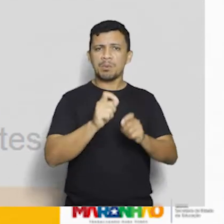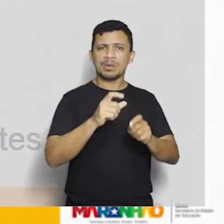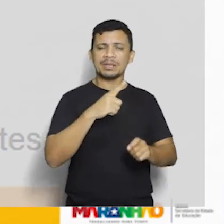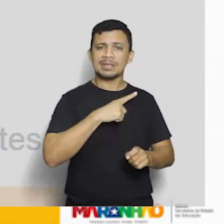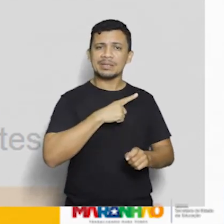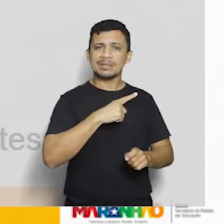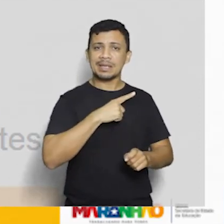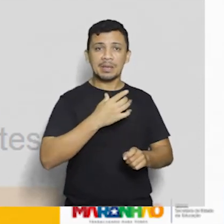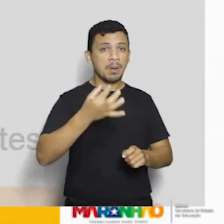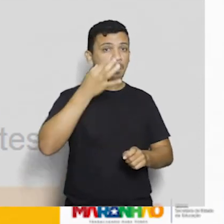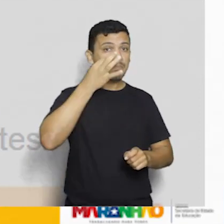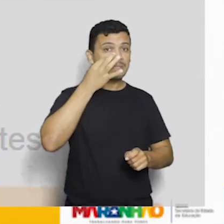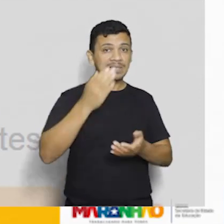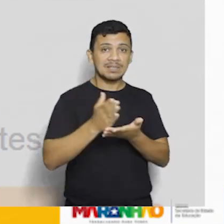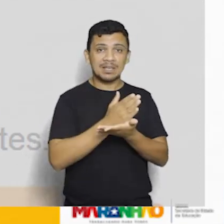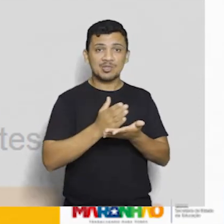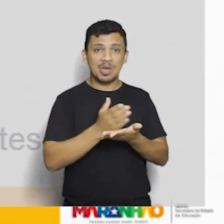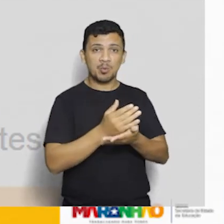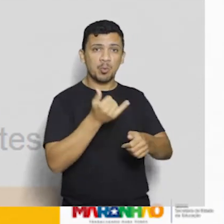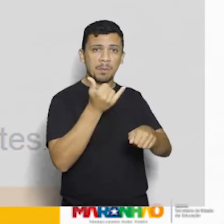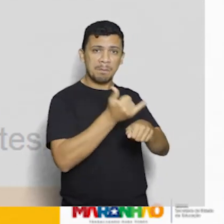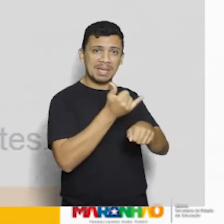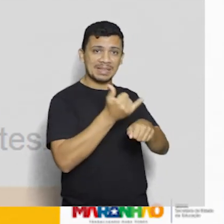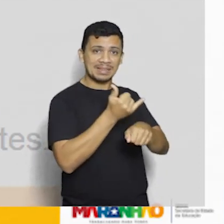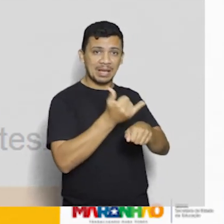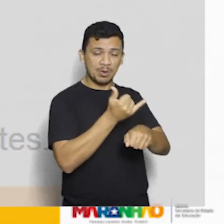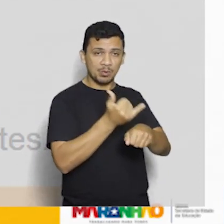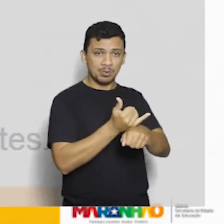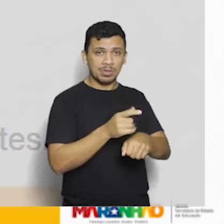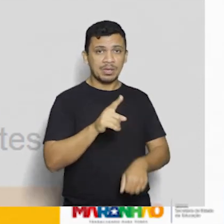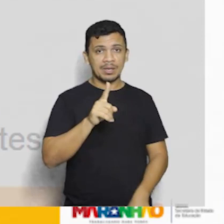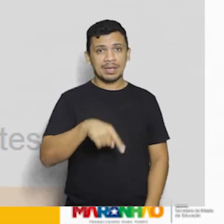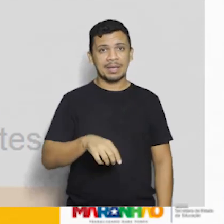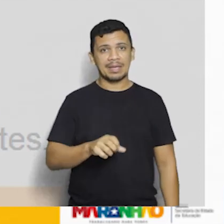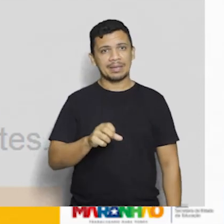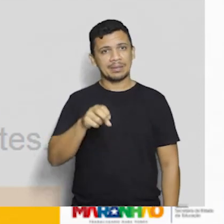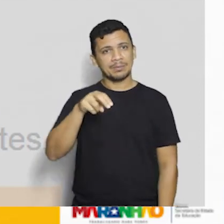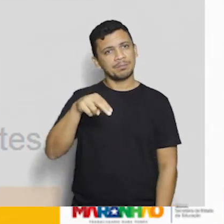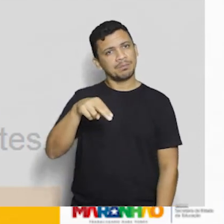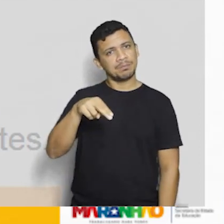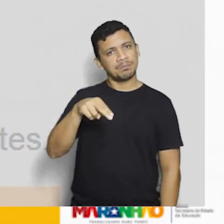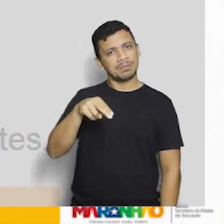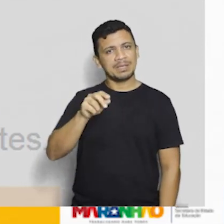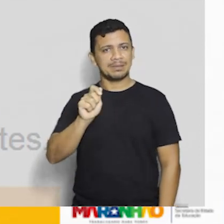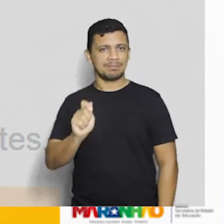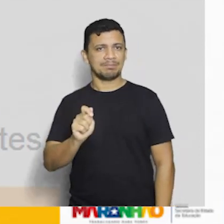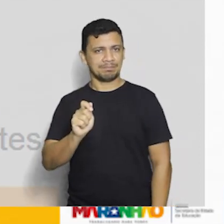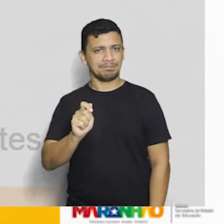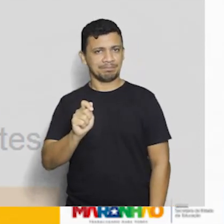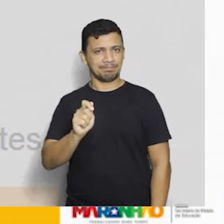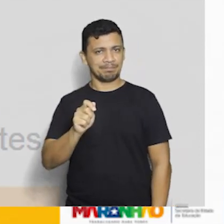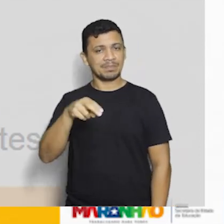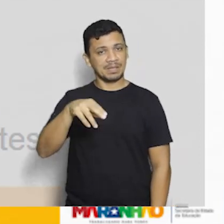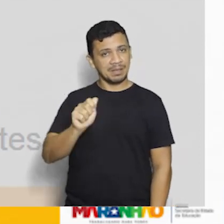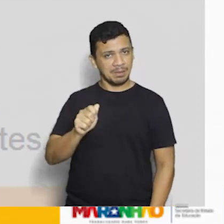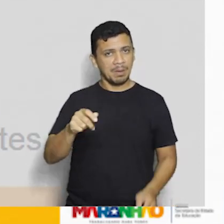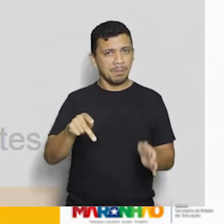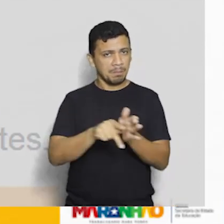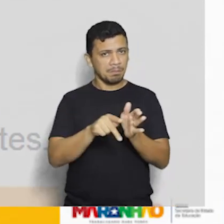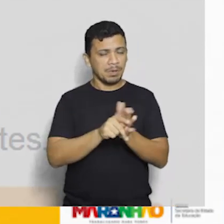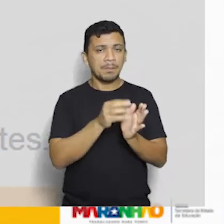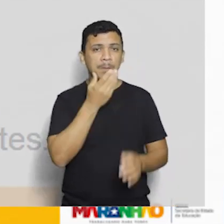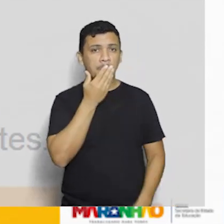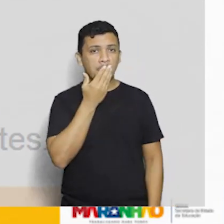de um metal, né? No caso, seria o sódio, e vou ter uma coloração amarelada.